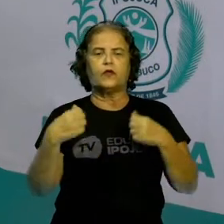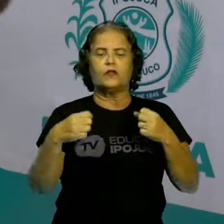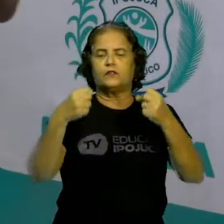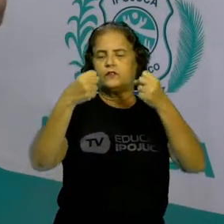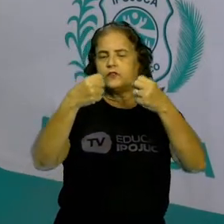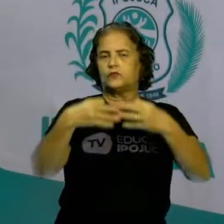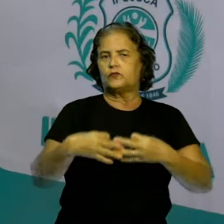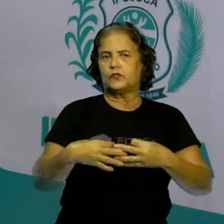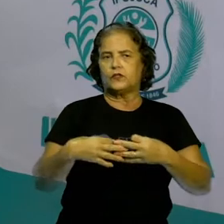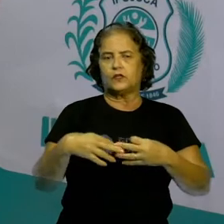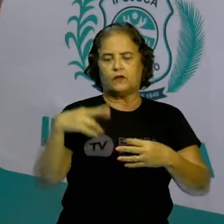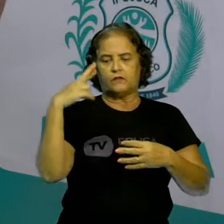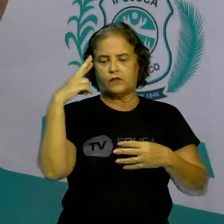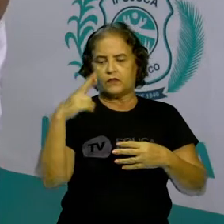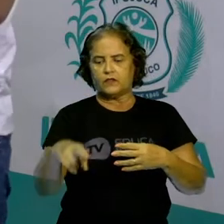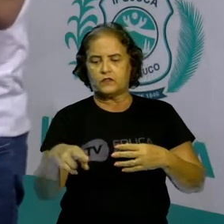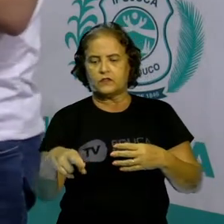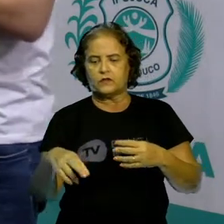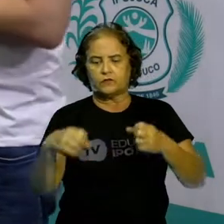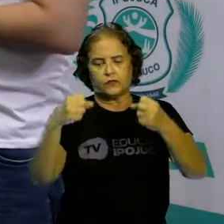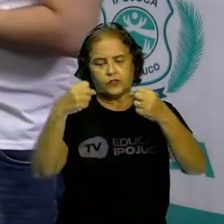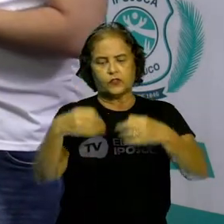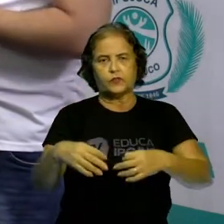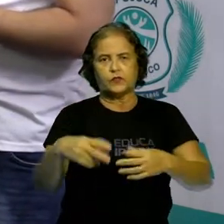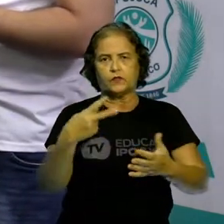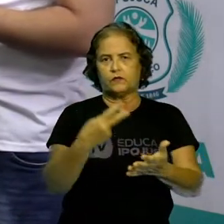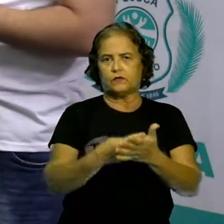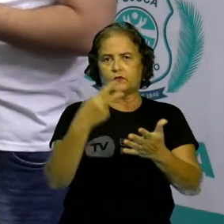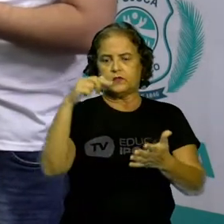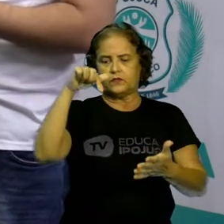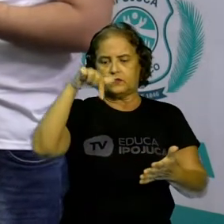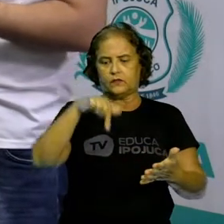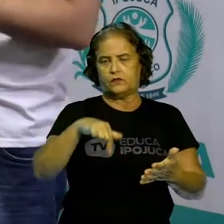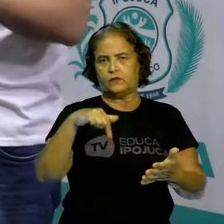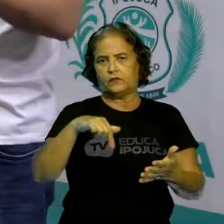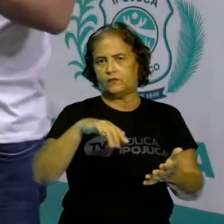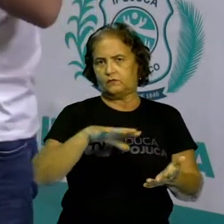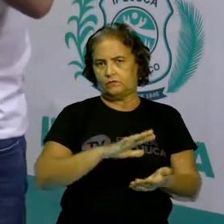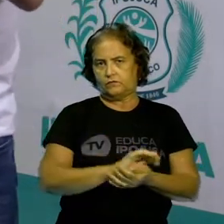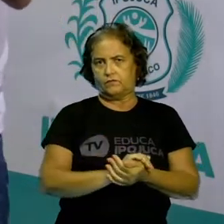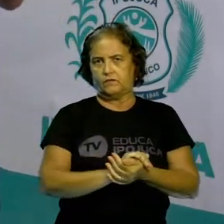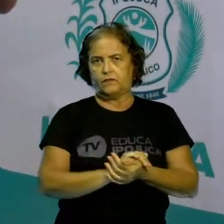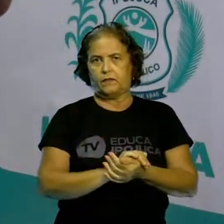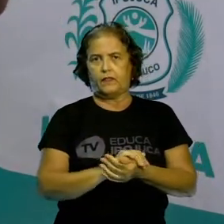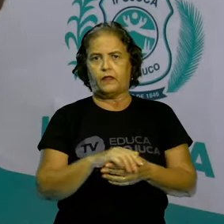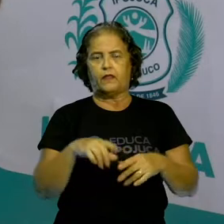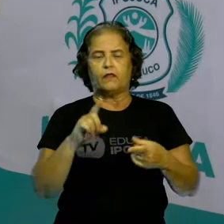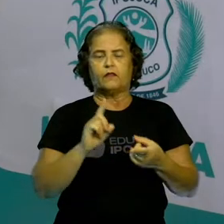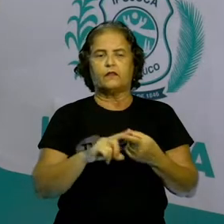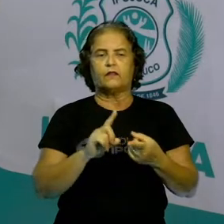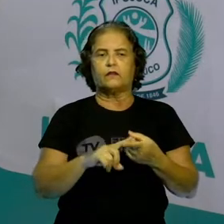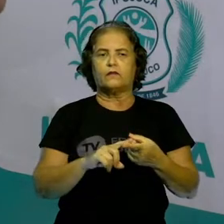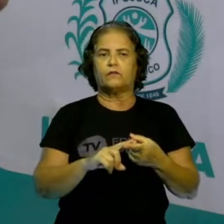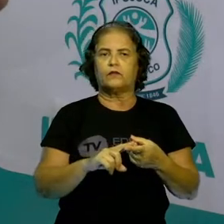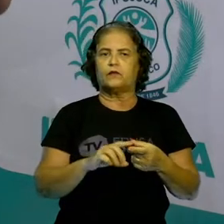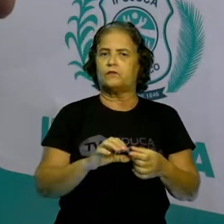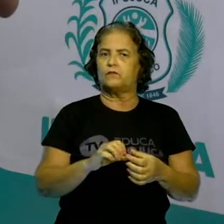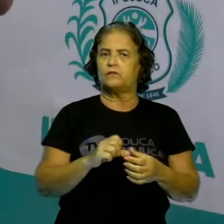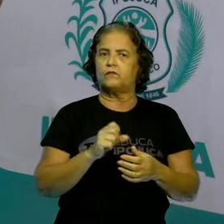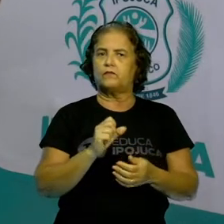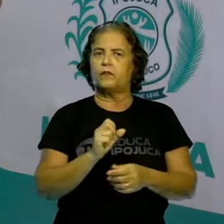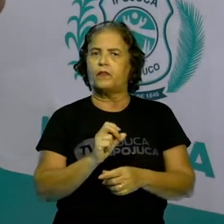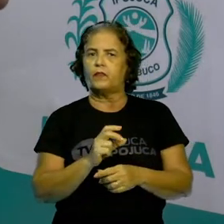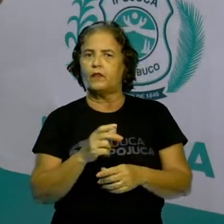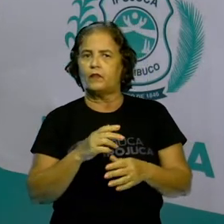coisas que acontecem aqui na Terra. Tá? Eles também defendiam a liberdade de expressão, ou seja, a liberdade